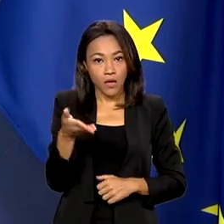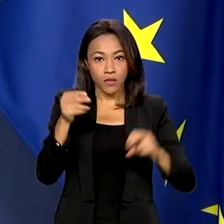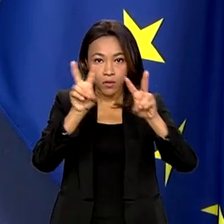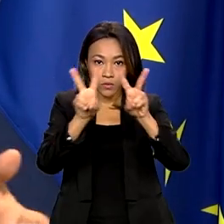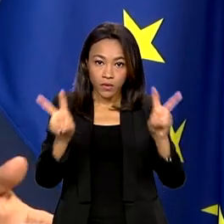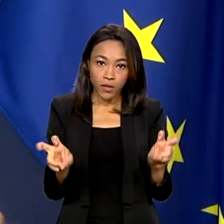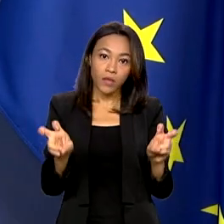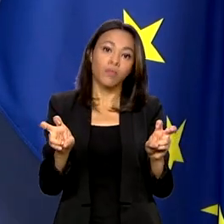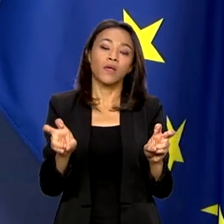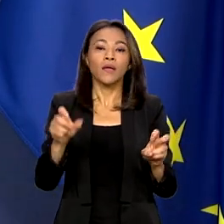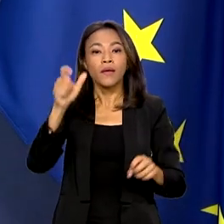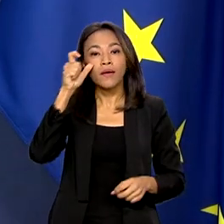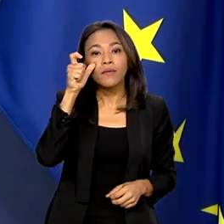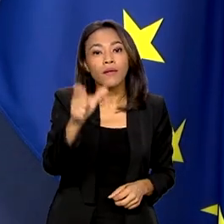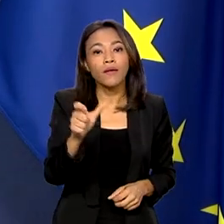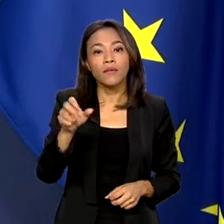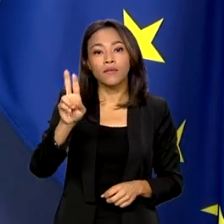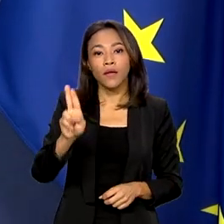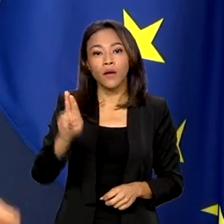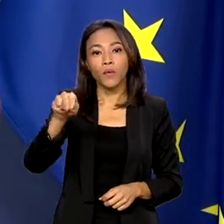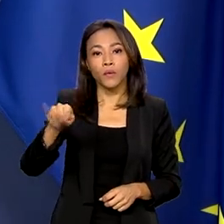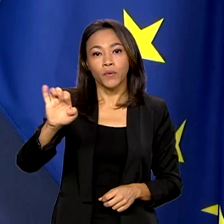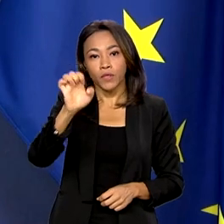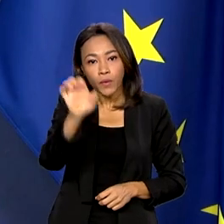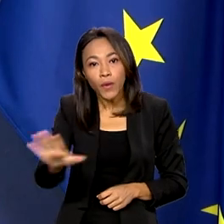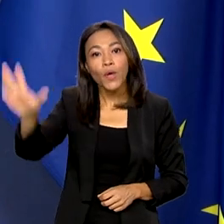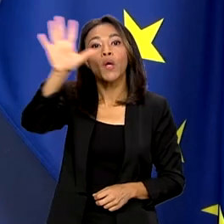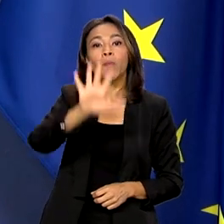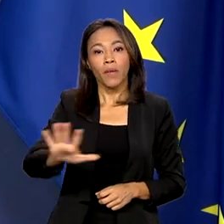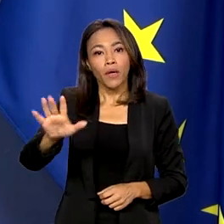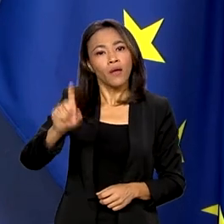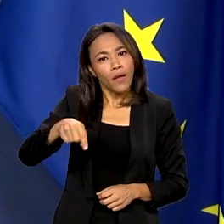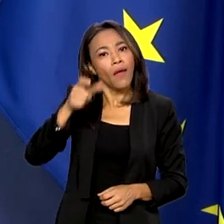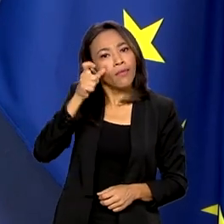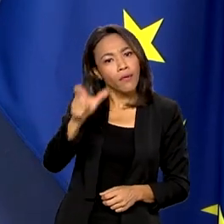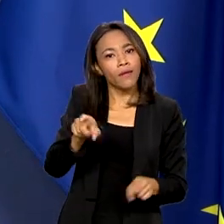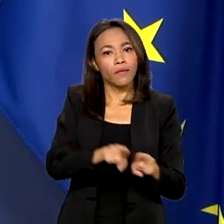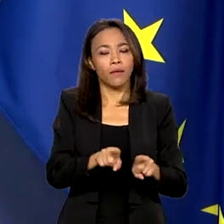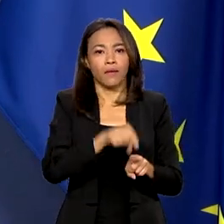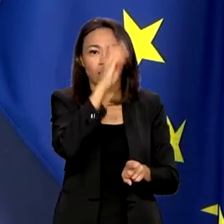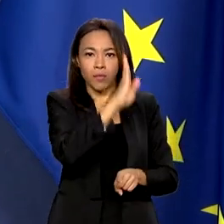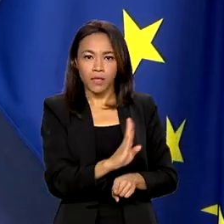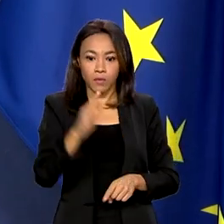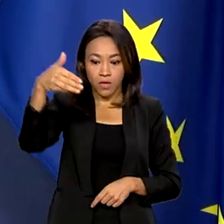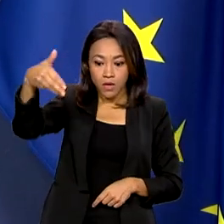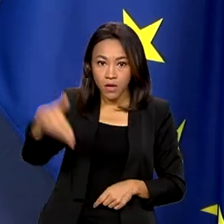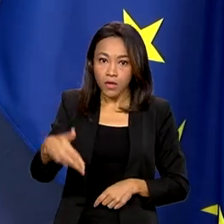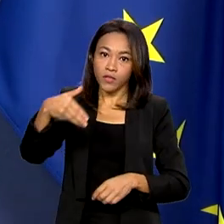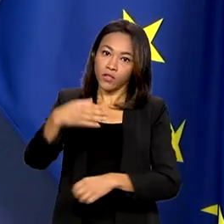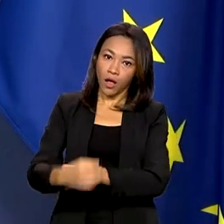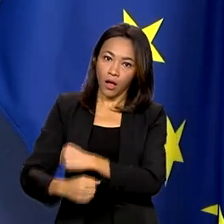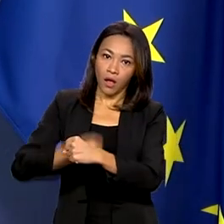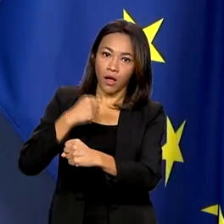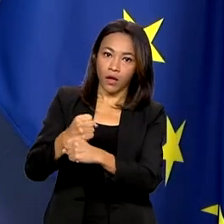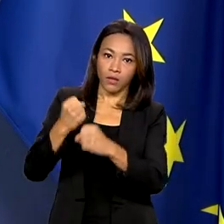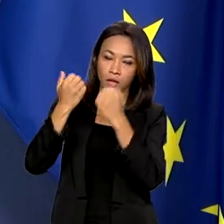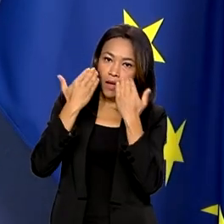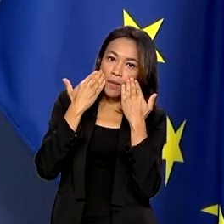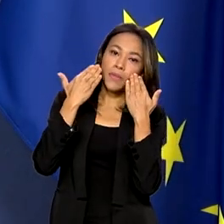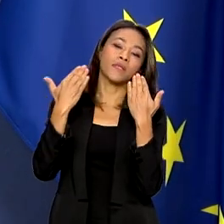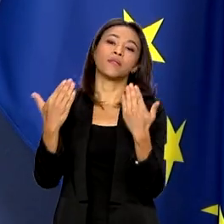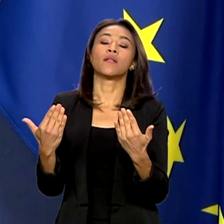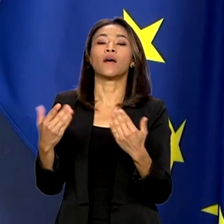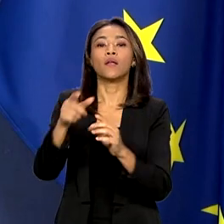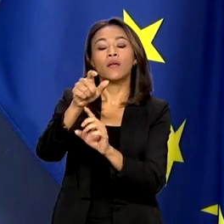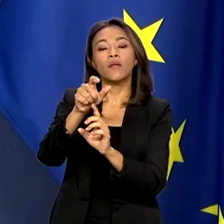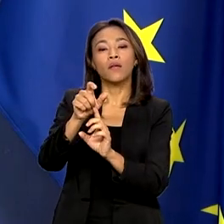sei que é de interesse da União Europeia, é de muito interesse do Brasil. E este ano, ao apresentarmos agora, no meio